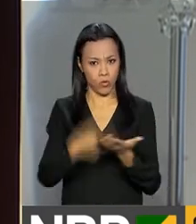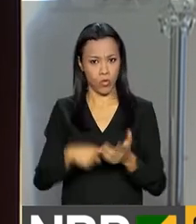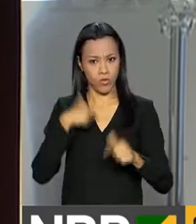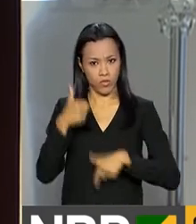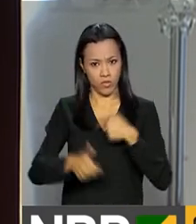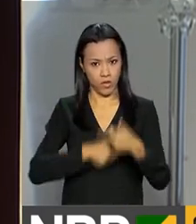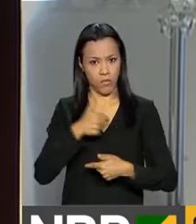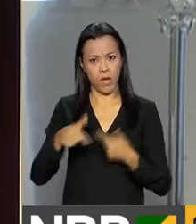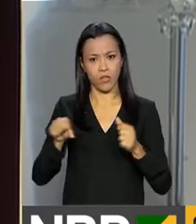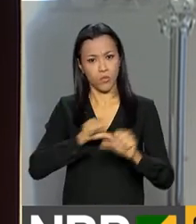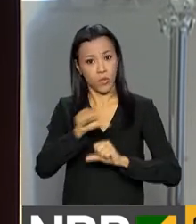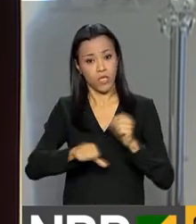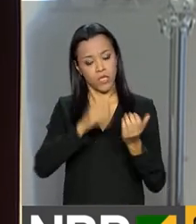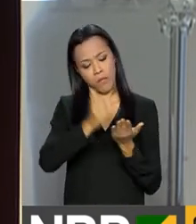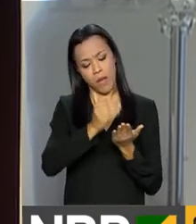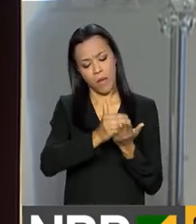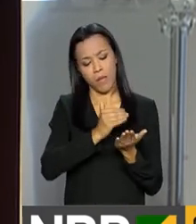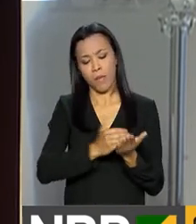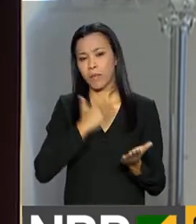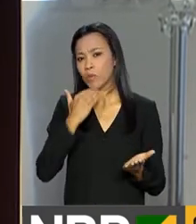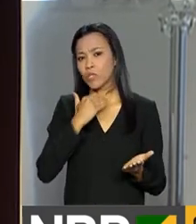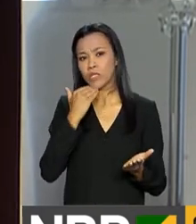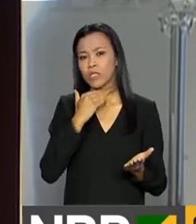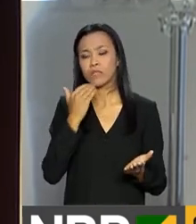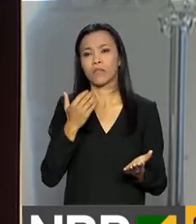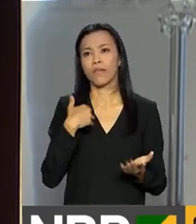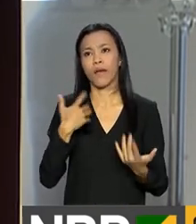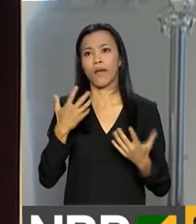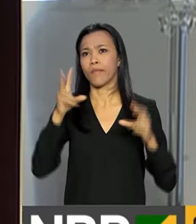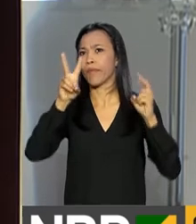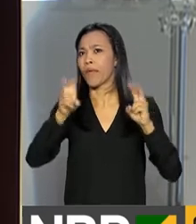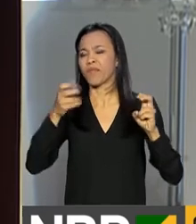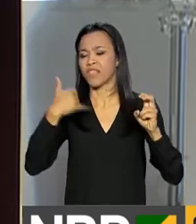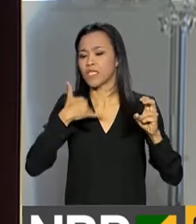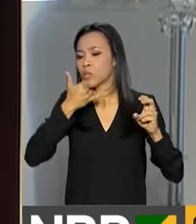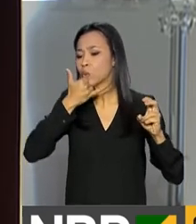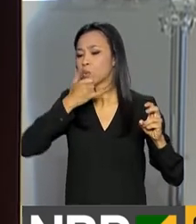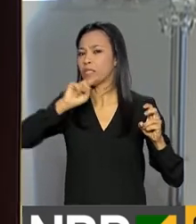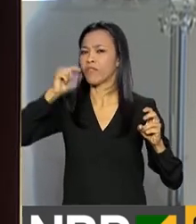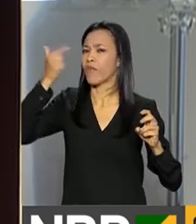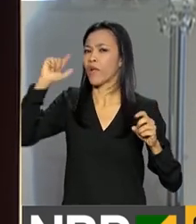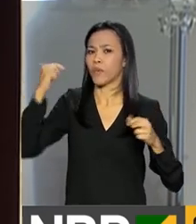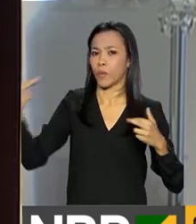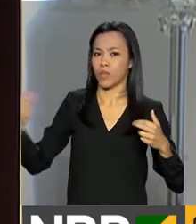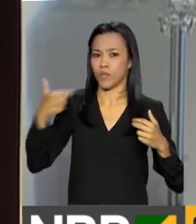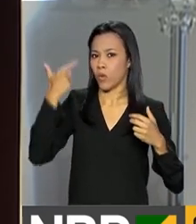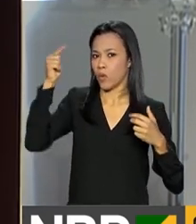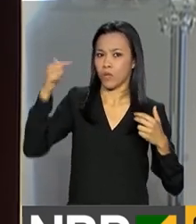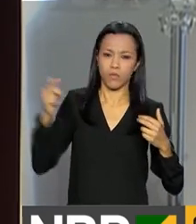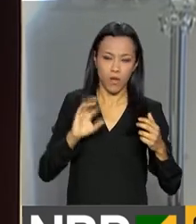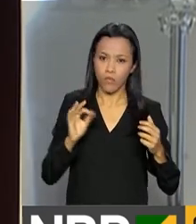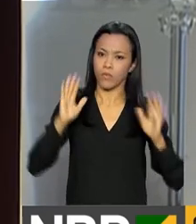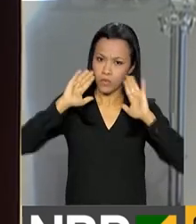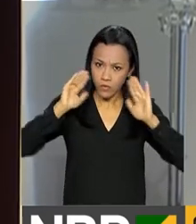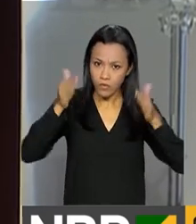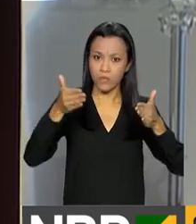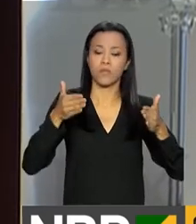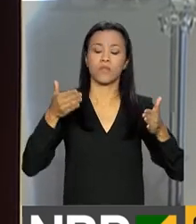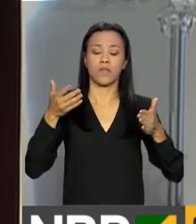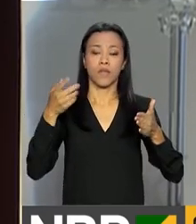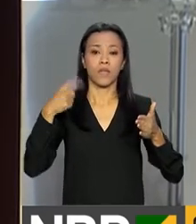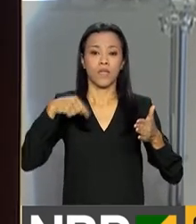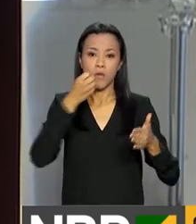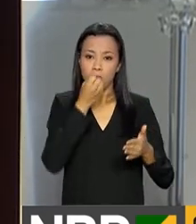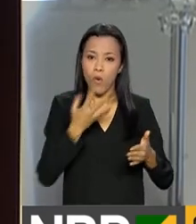Não adianta a gente fugir dos temas, porque se nós fugirmos dos temas, esse bom desempenho que o